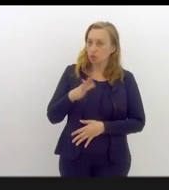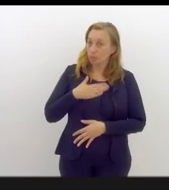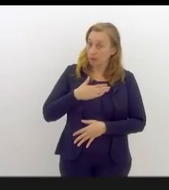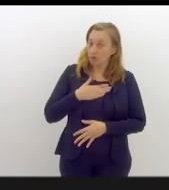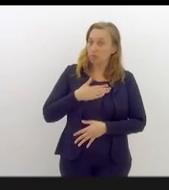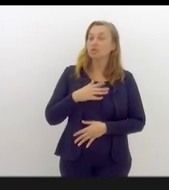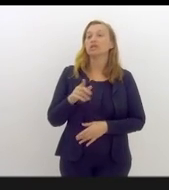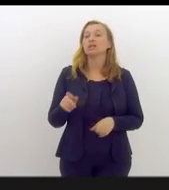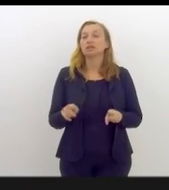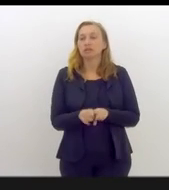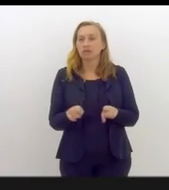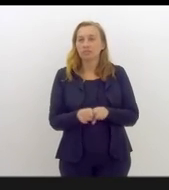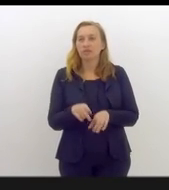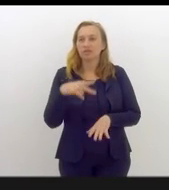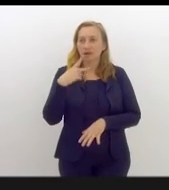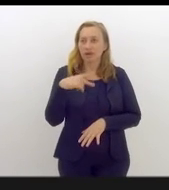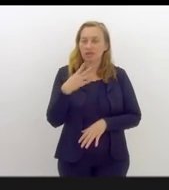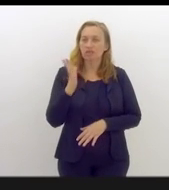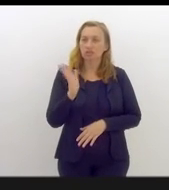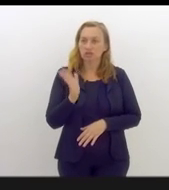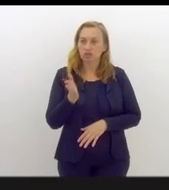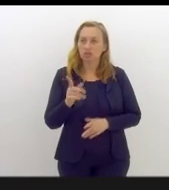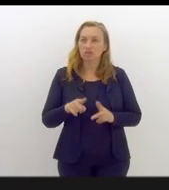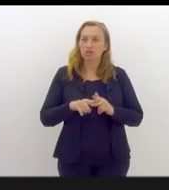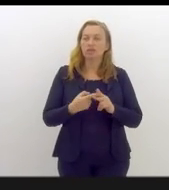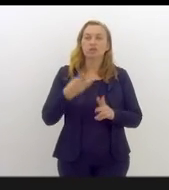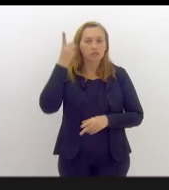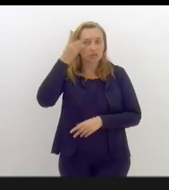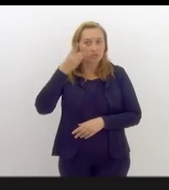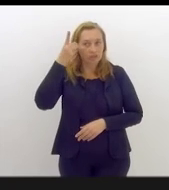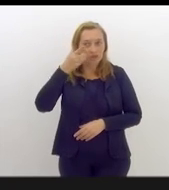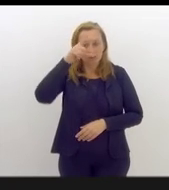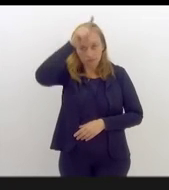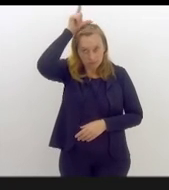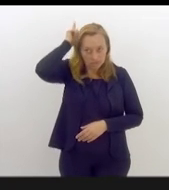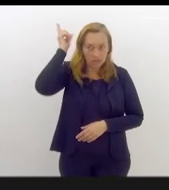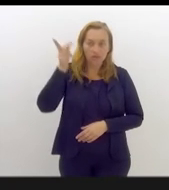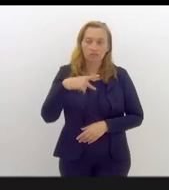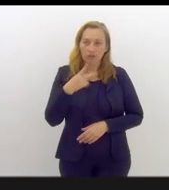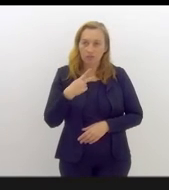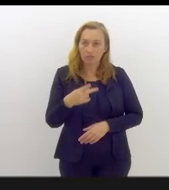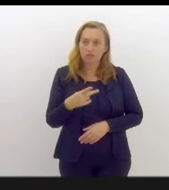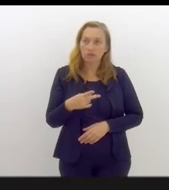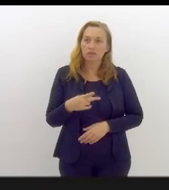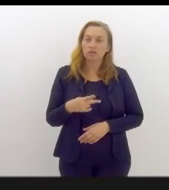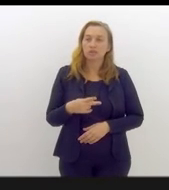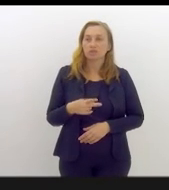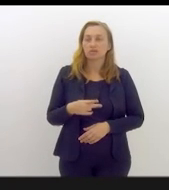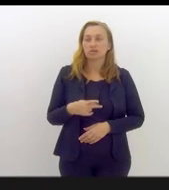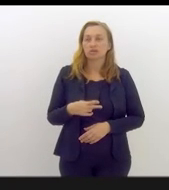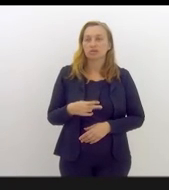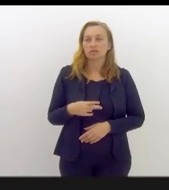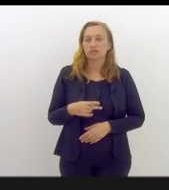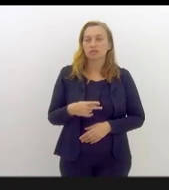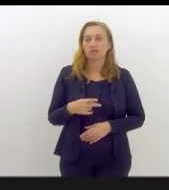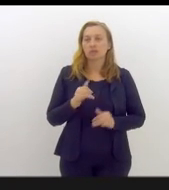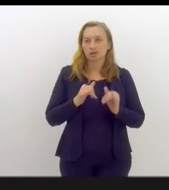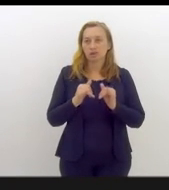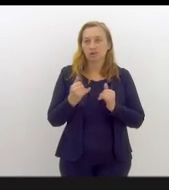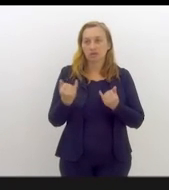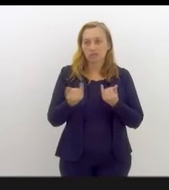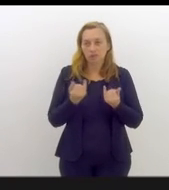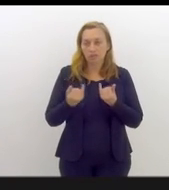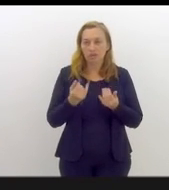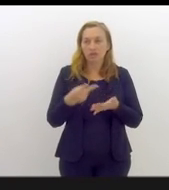E ratificando aqui, como já corrigiu o deputado Luiz Paulo, como eu estou com sobreposição de tela aqui, acabei informando errado,